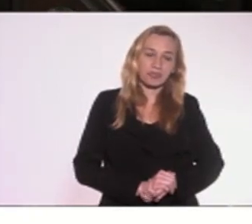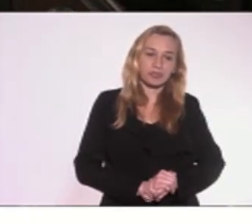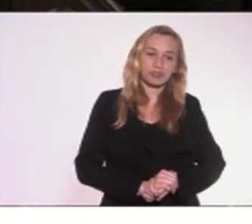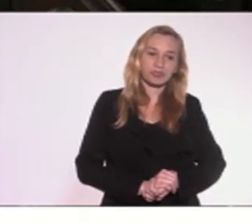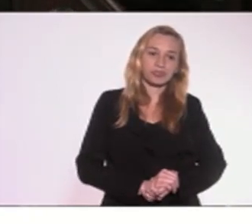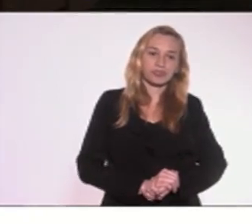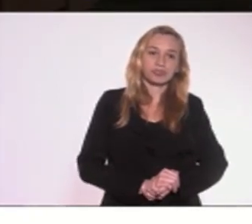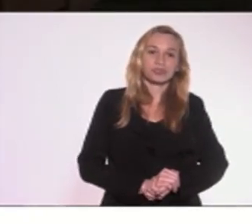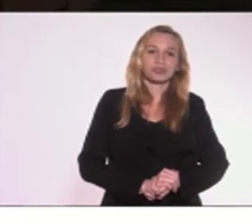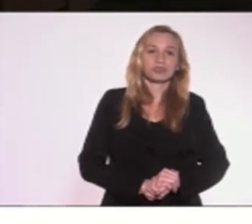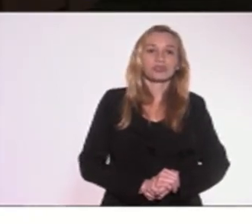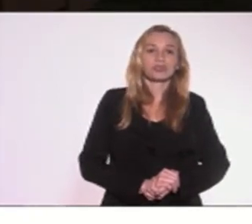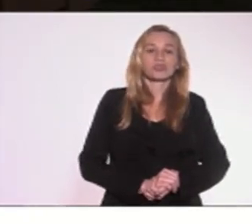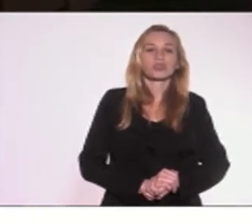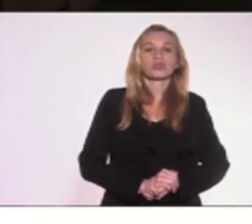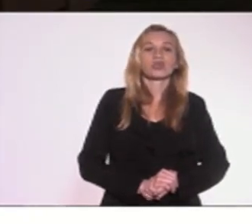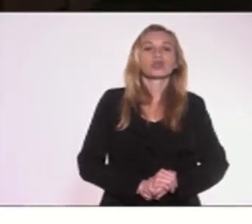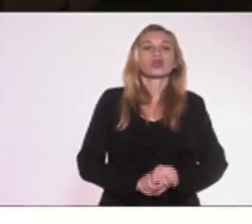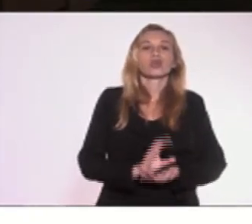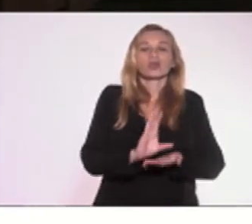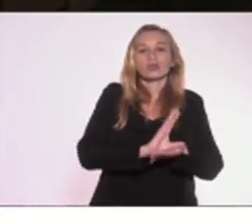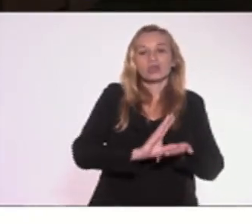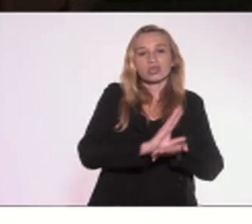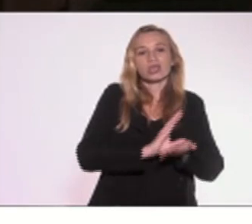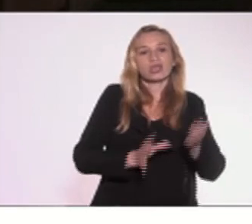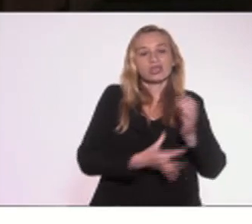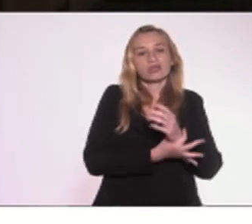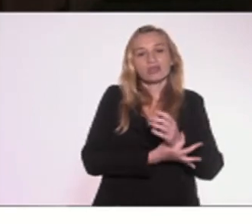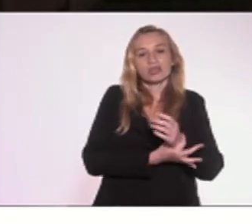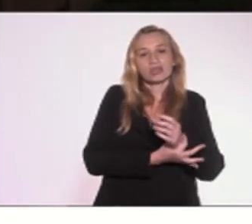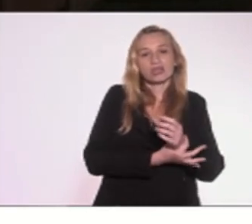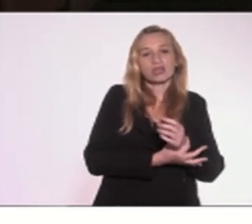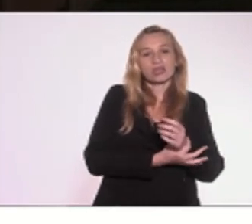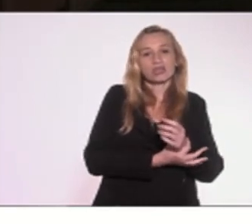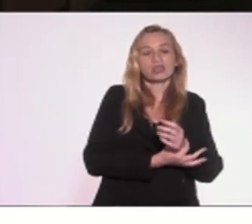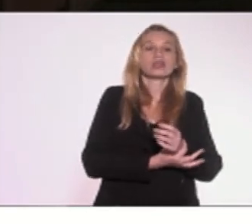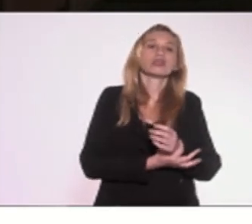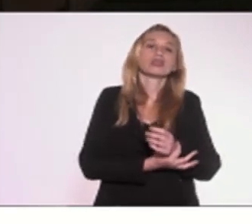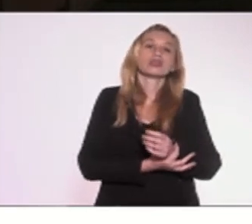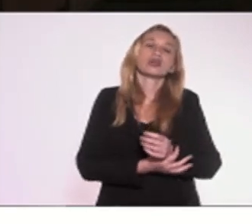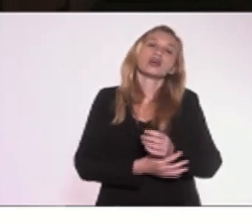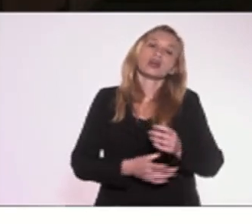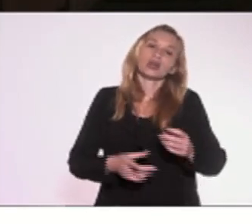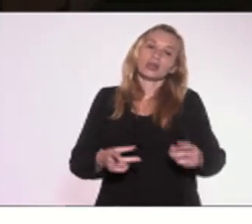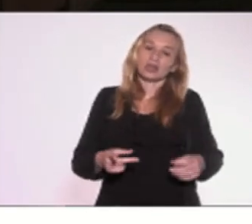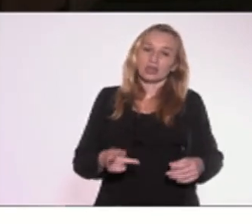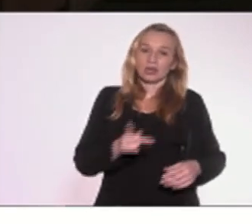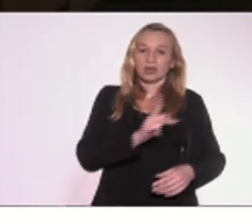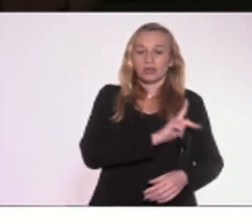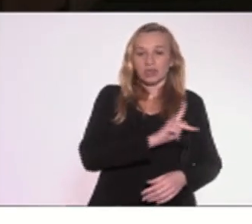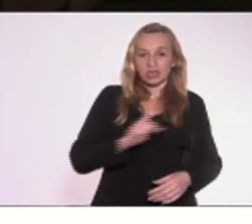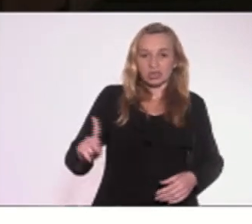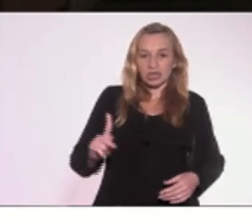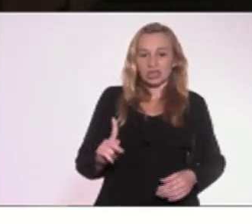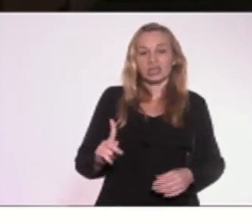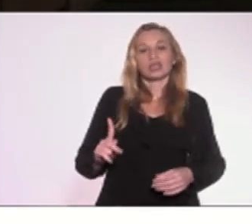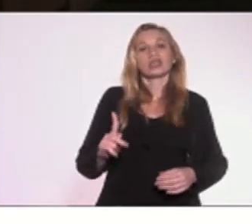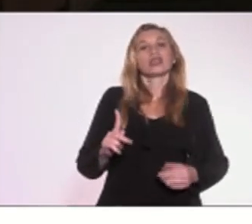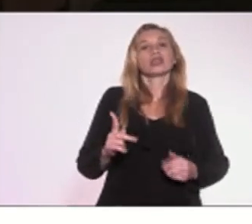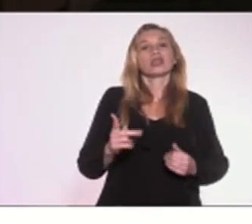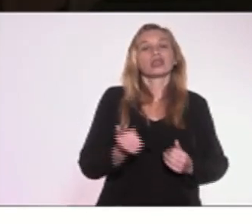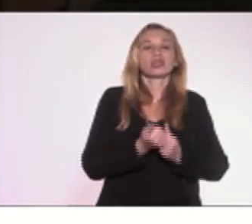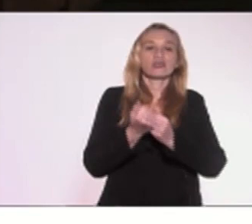Aos membros do Conselho de Segurança, presidente, desembargador Boente, vice-presidente, doutor Marcelo e os demais companheiros,